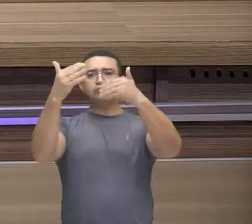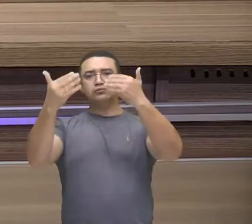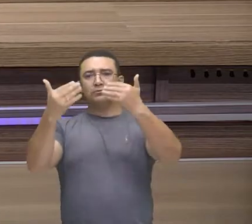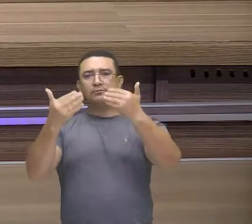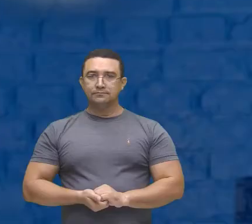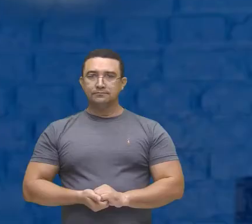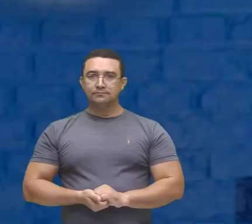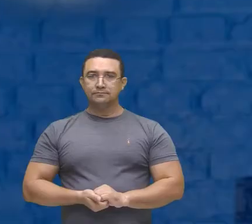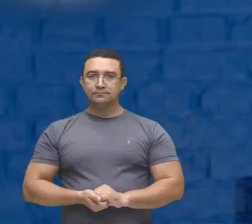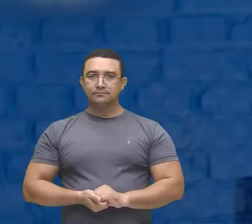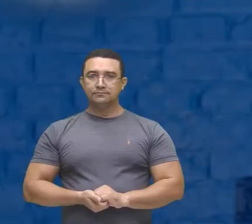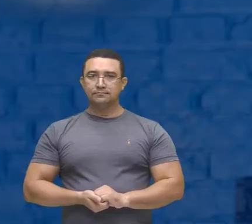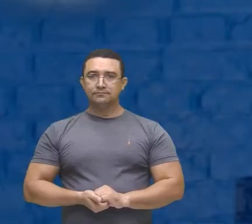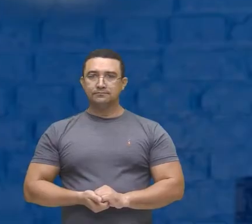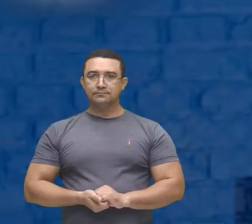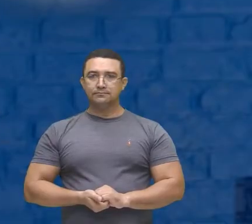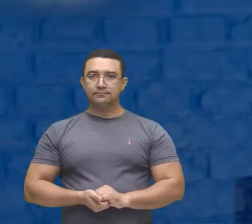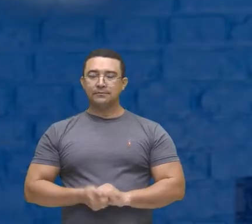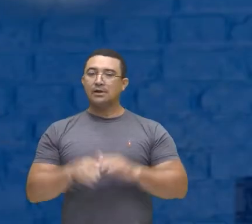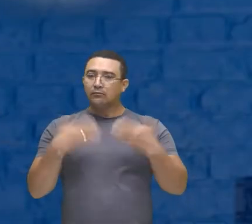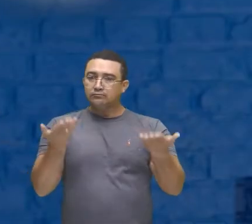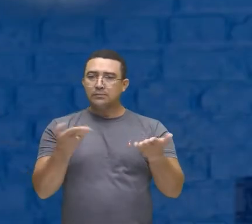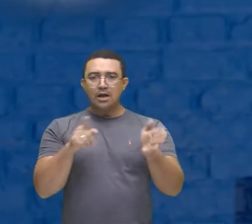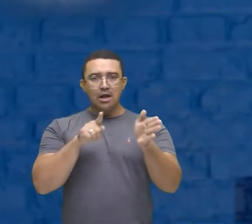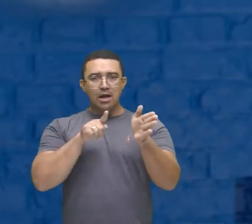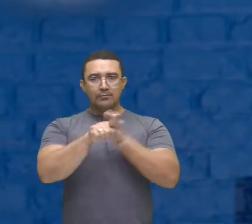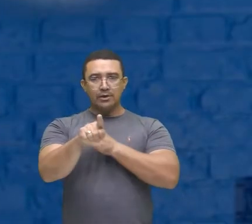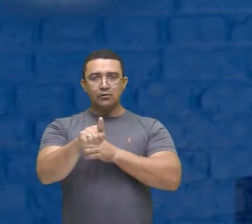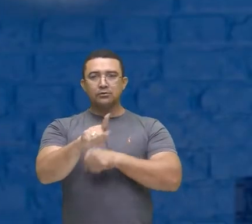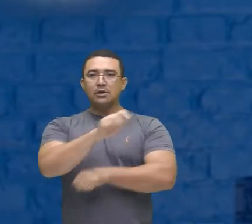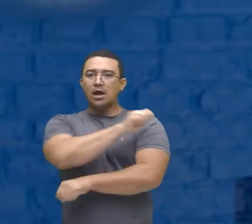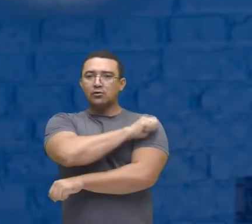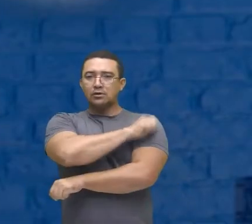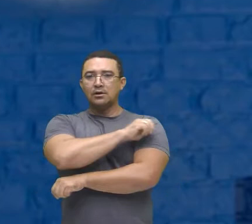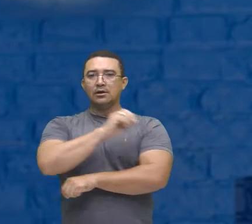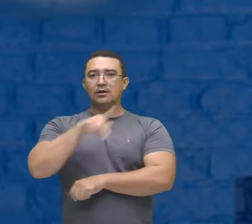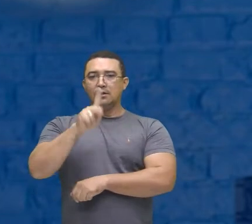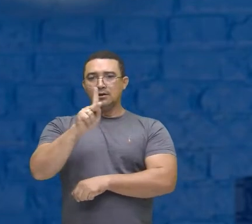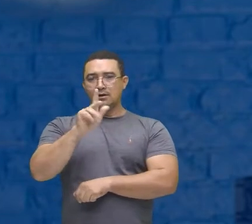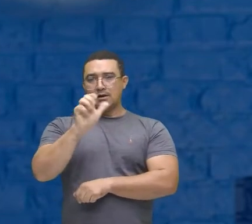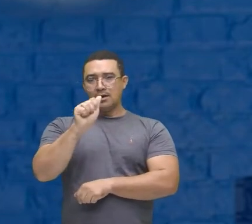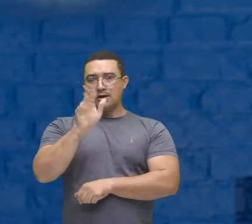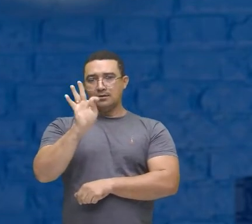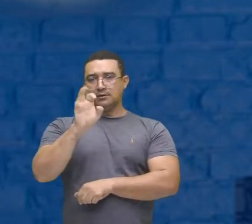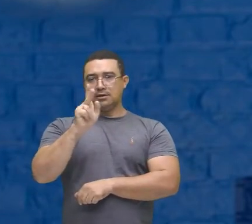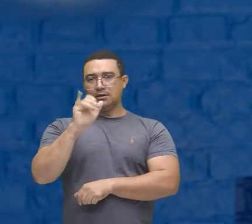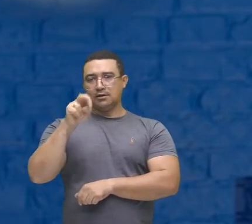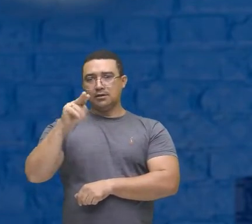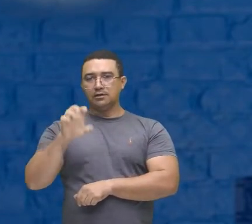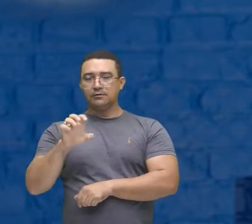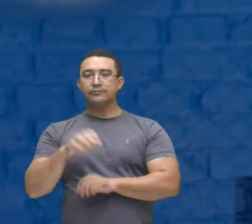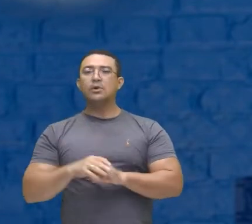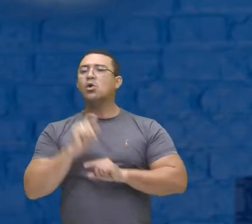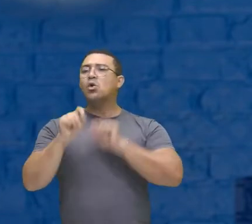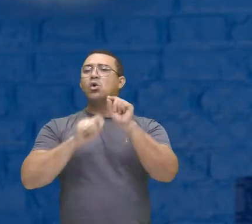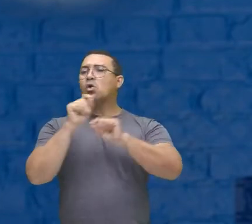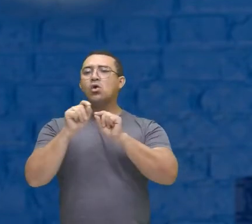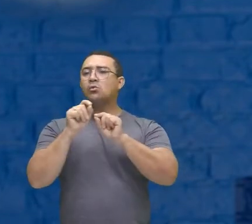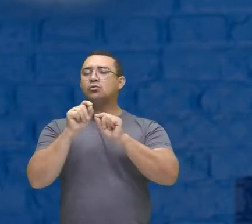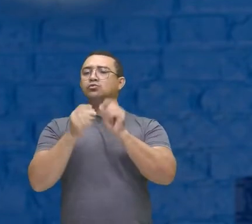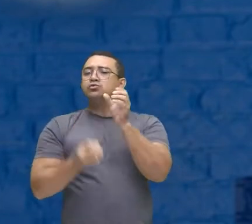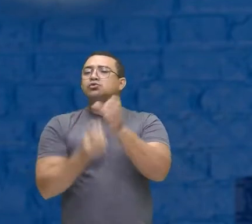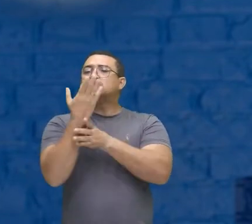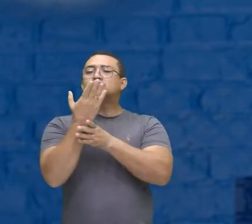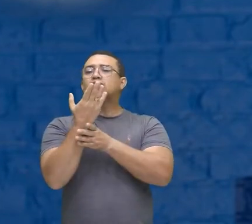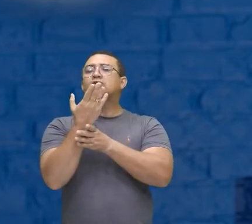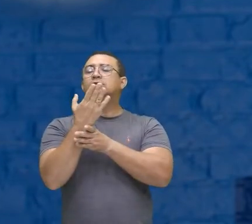meninos. Então, nós temos aqui uma pergunta da aluna Caterine, e ela está perguntando assim, como é que se dá o desenvolvimento do menino?